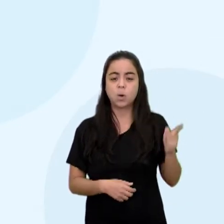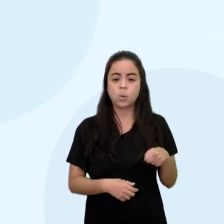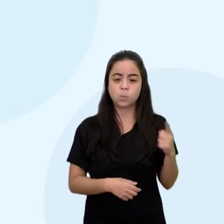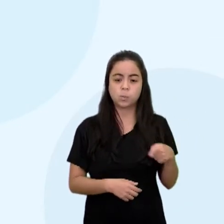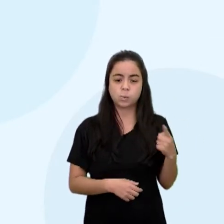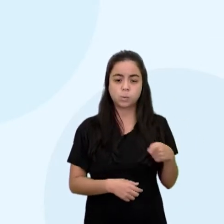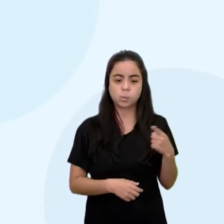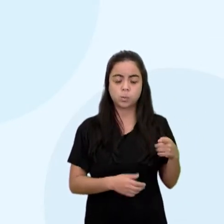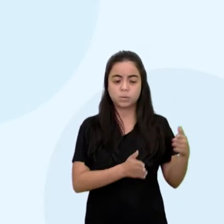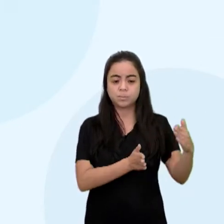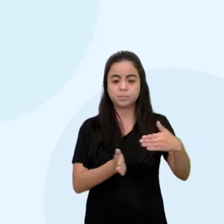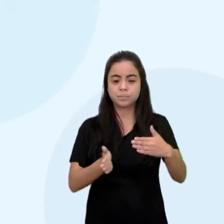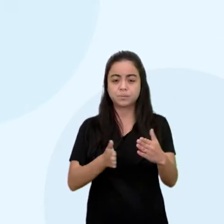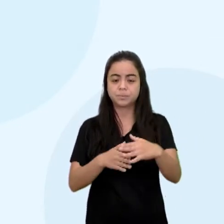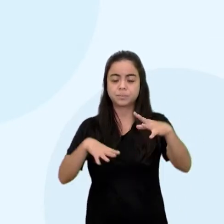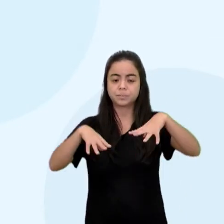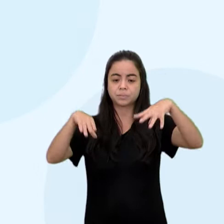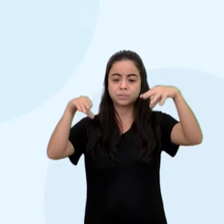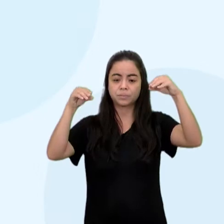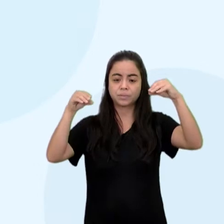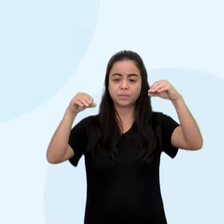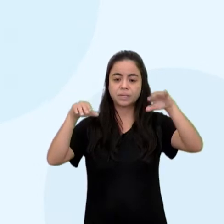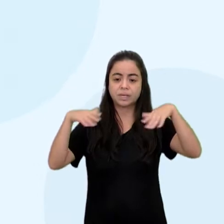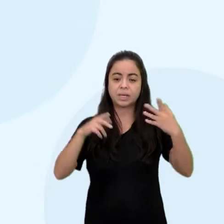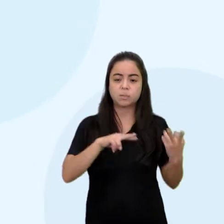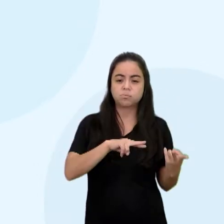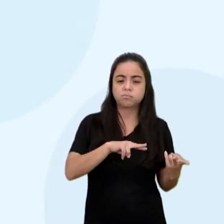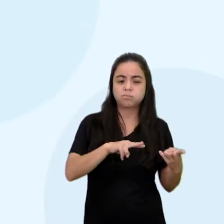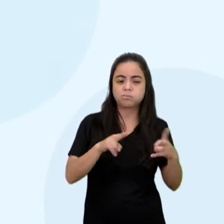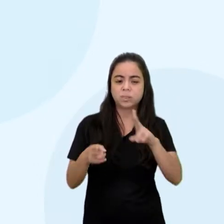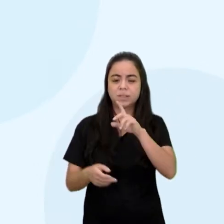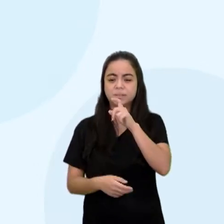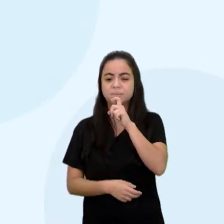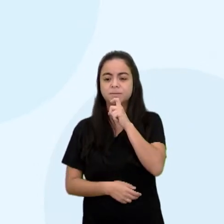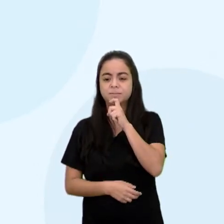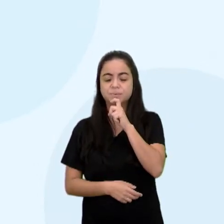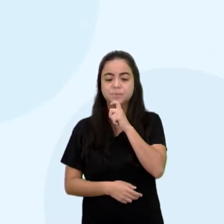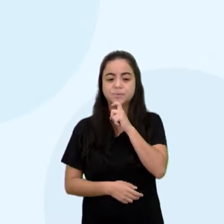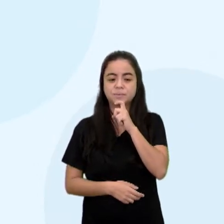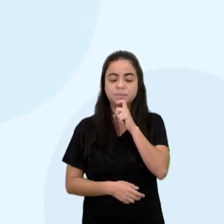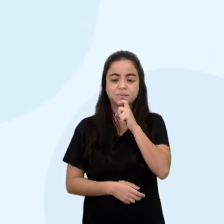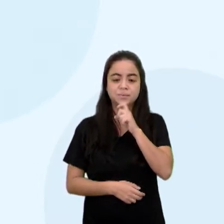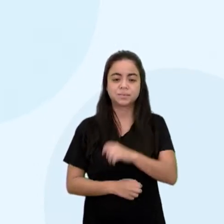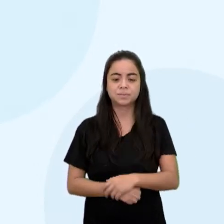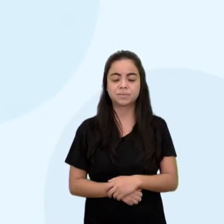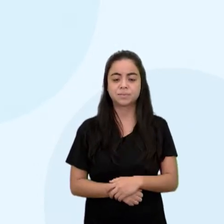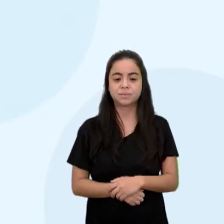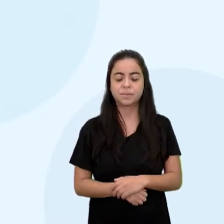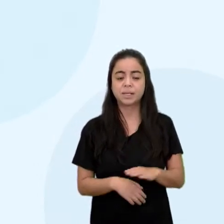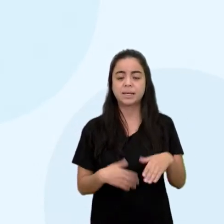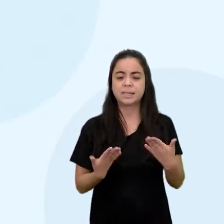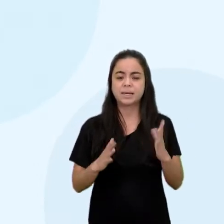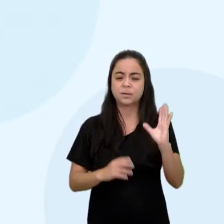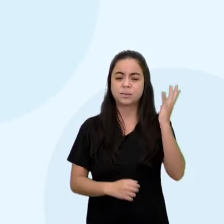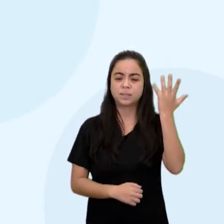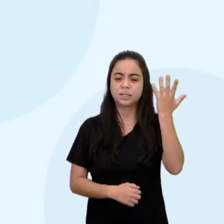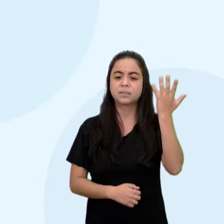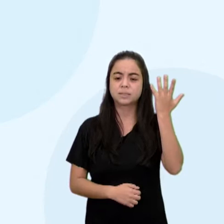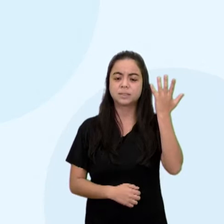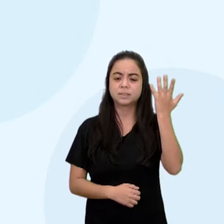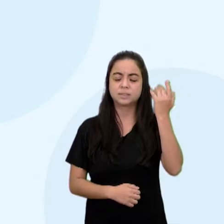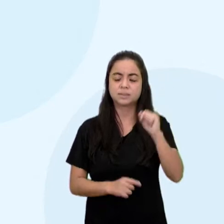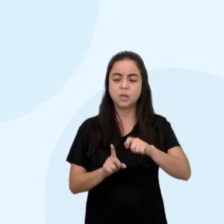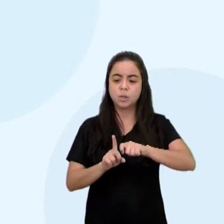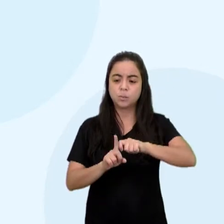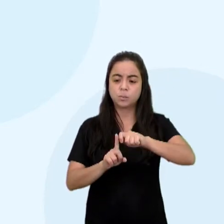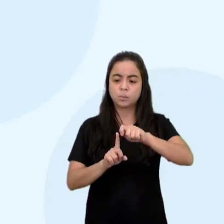ele passa por uma torre, onde ele sofre um resfriamento, né, lá no condensador. E aí, o que acontece? Como a temperatura